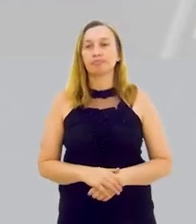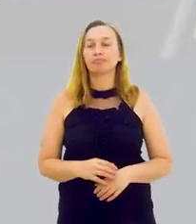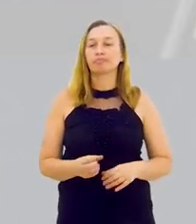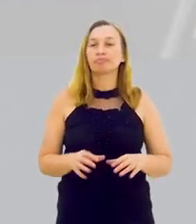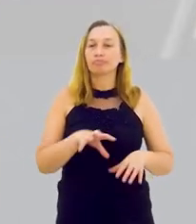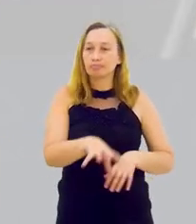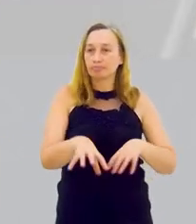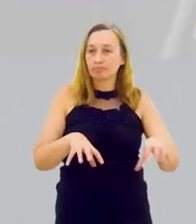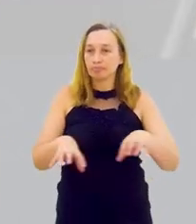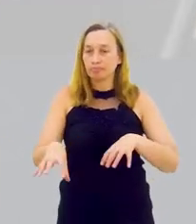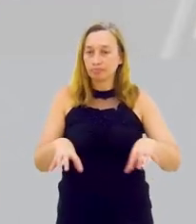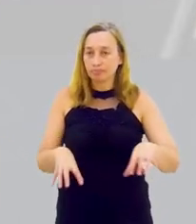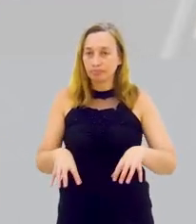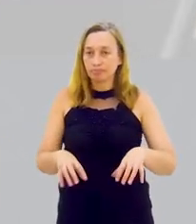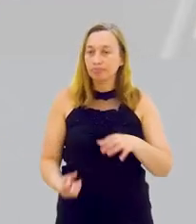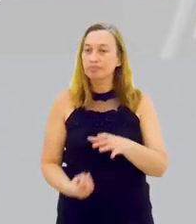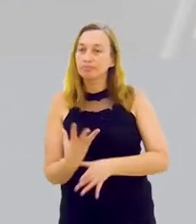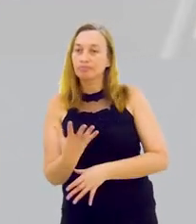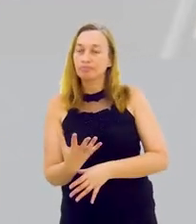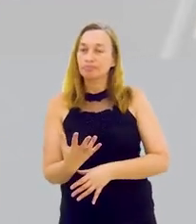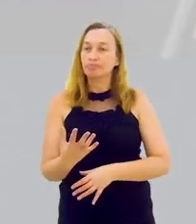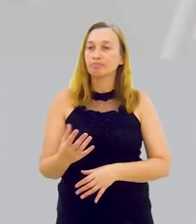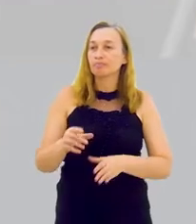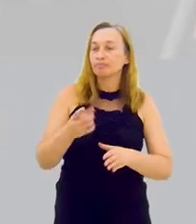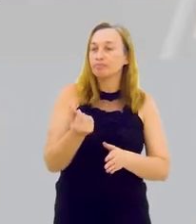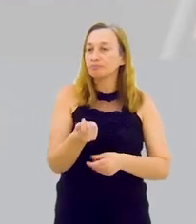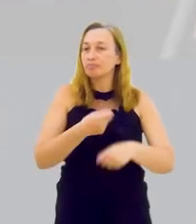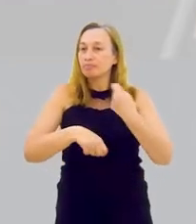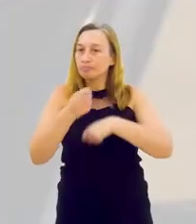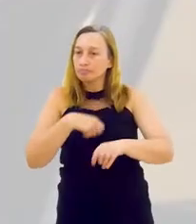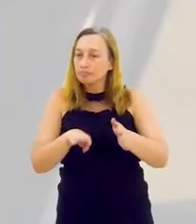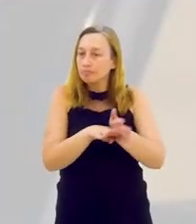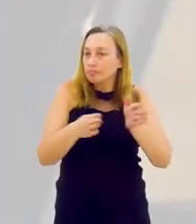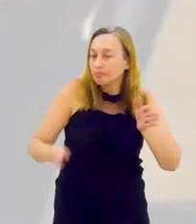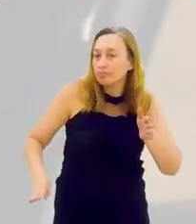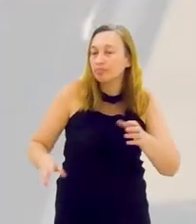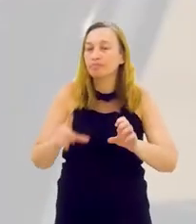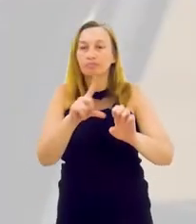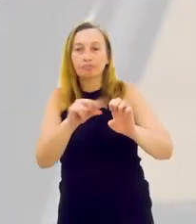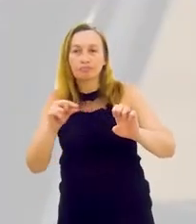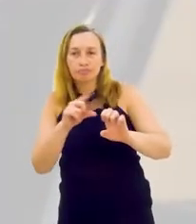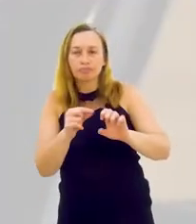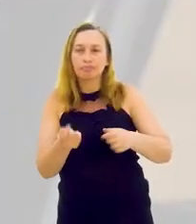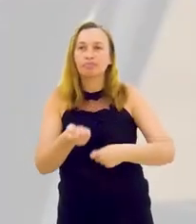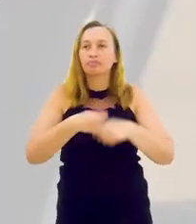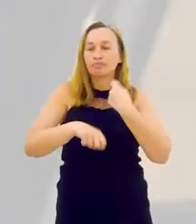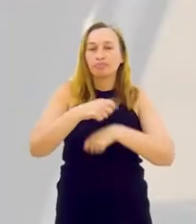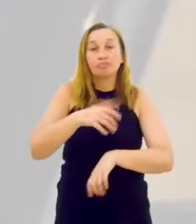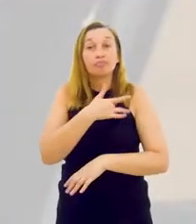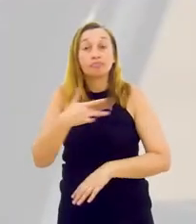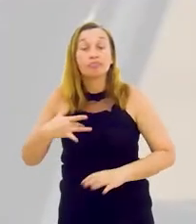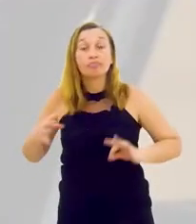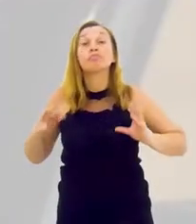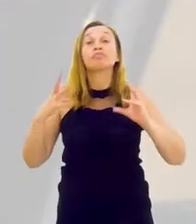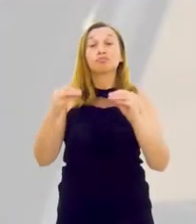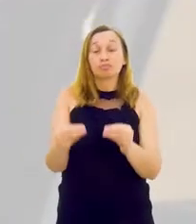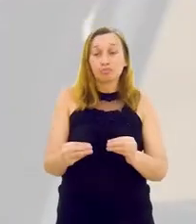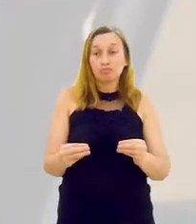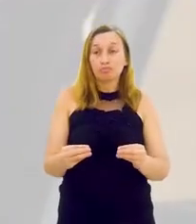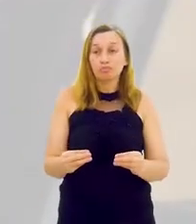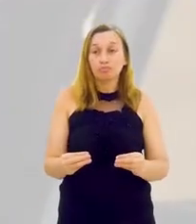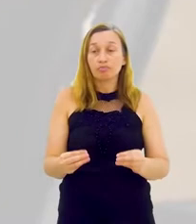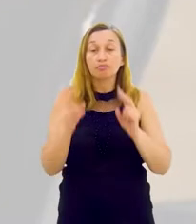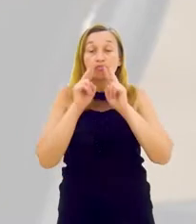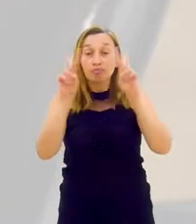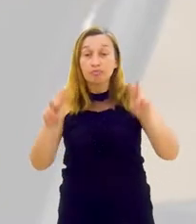produtivas regionais, levantar bandeiras, como a economia do mar, como empreendedorismo, como a economia da saúde, tudo isso